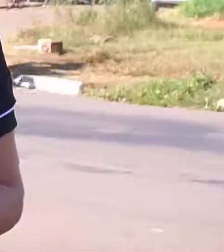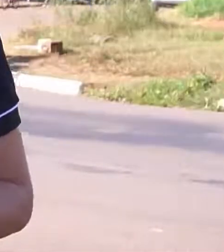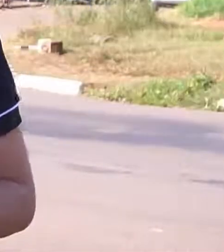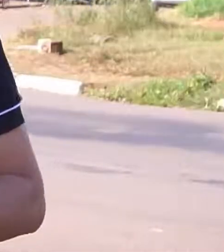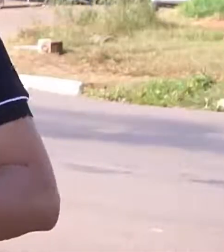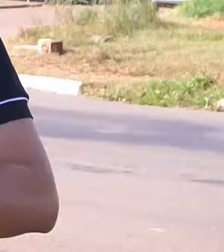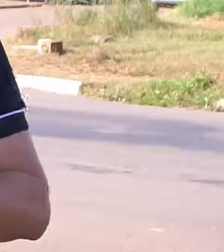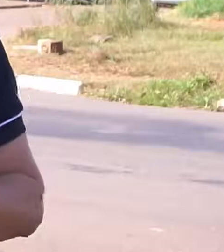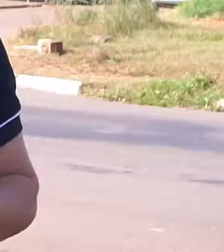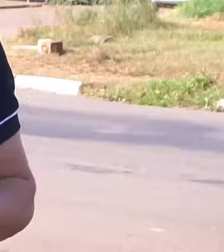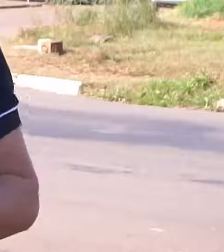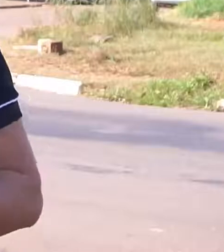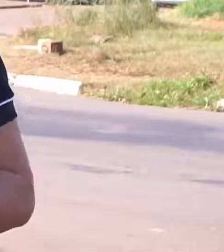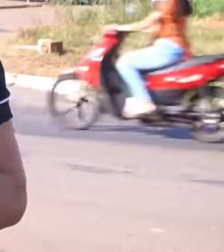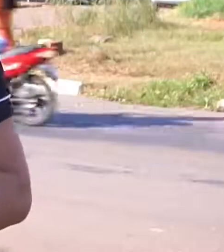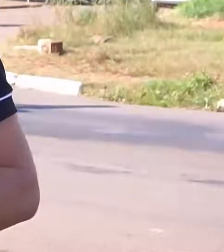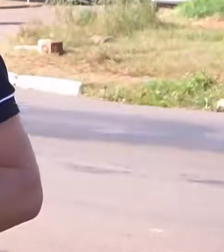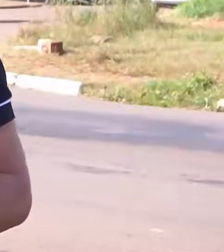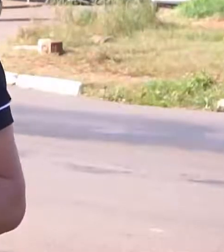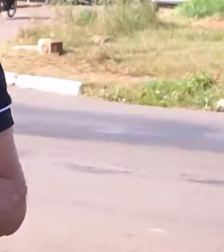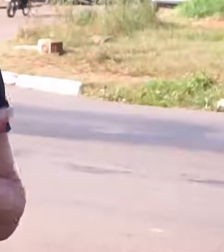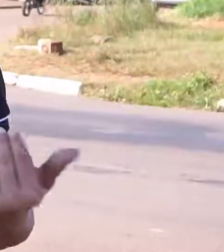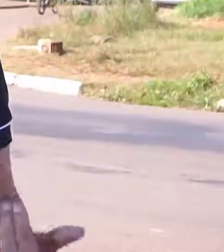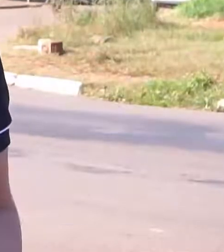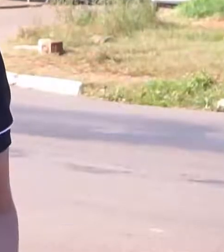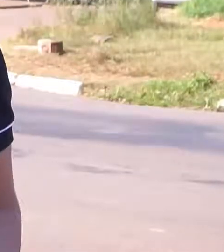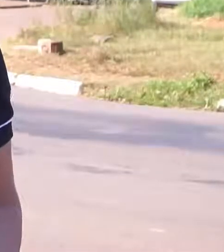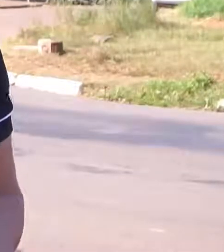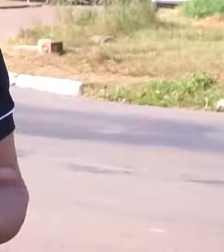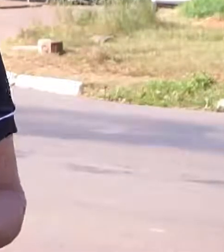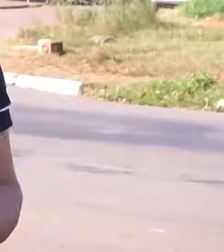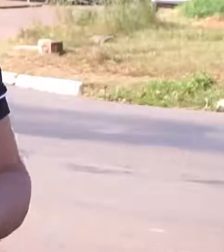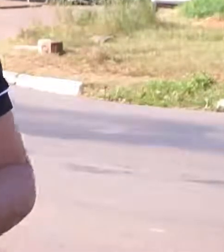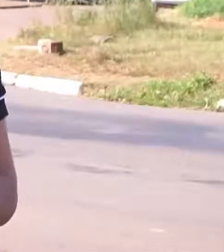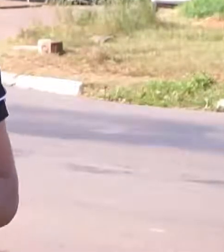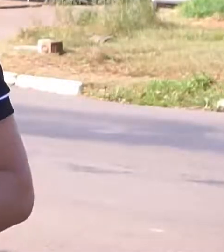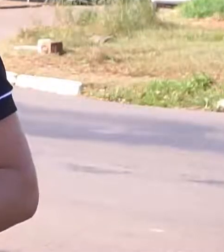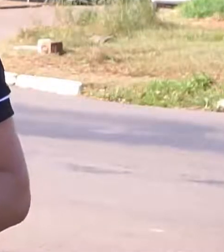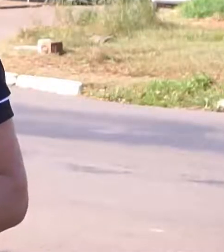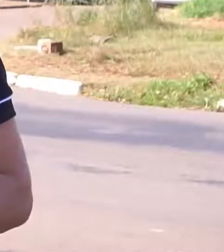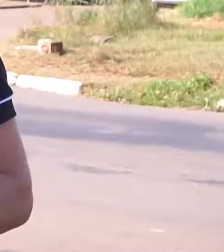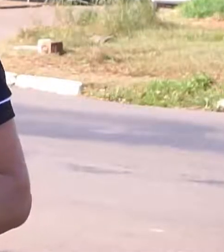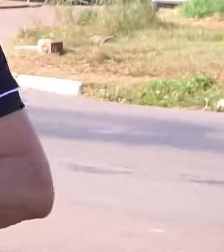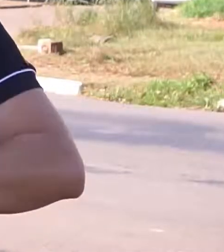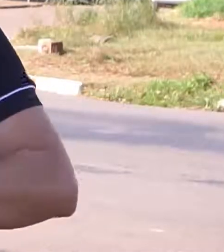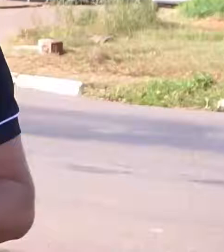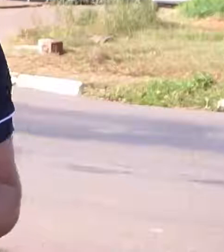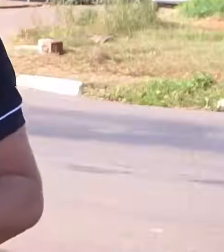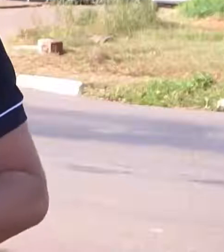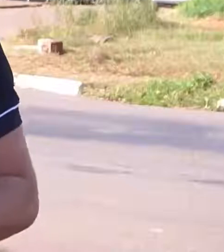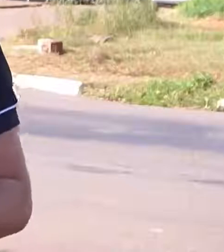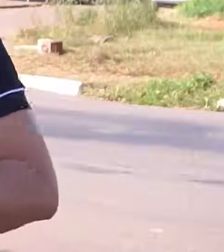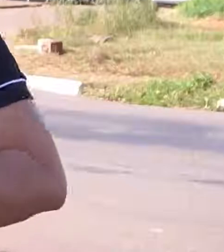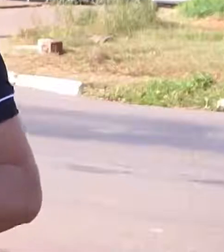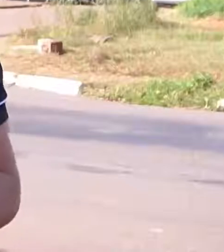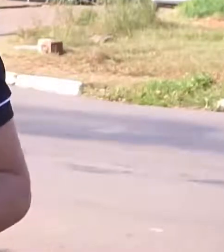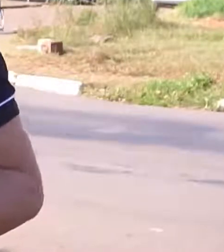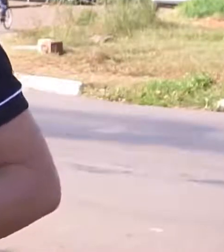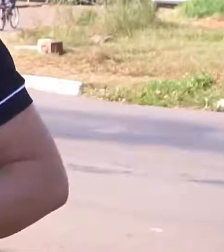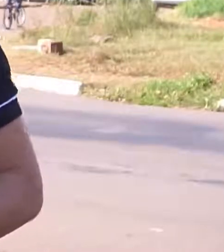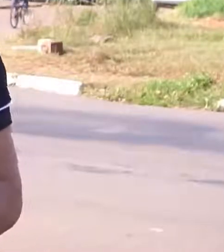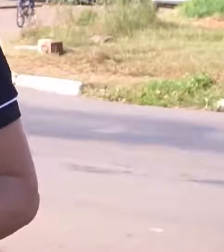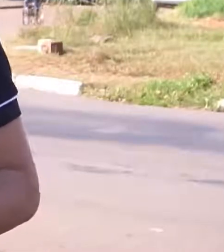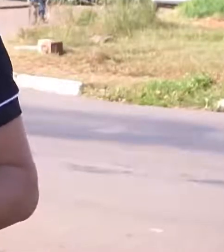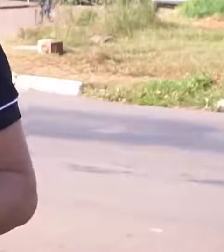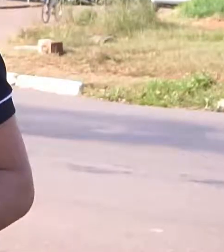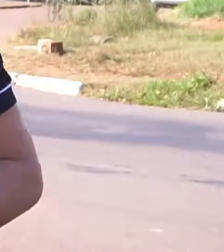estar descansado, não ter ingerido bebida alcoólica nas últimas 12 horas antes da doação, não fumar e não